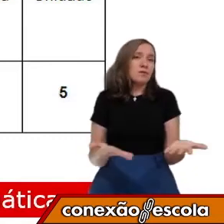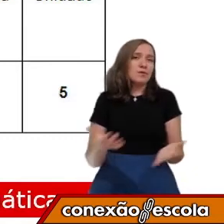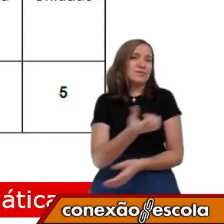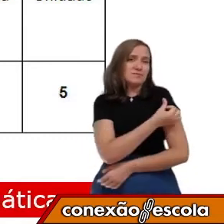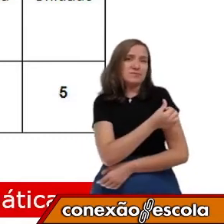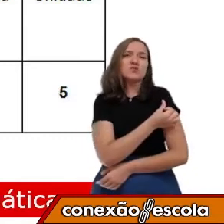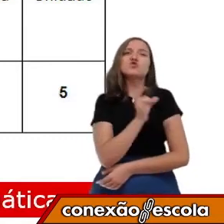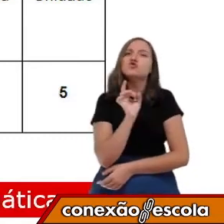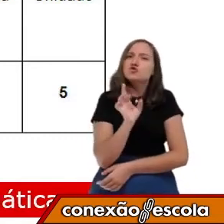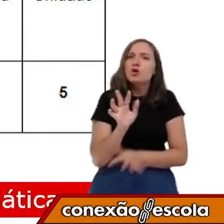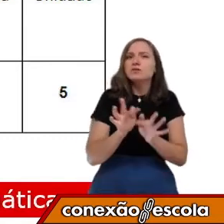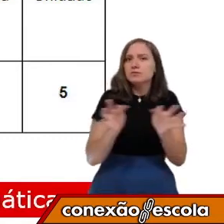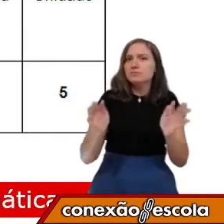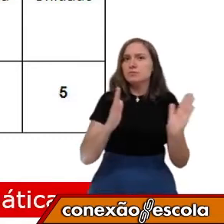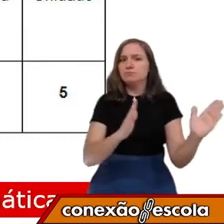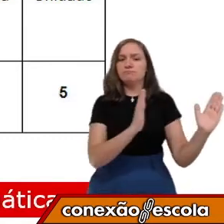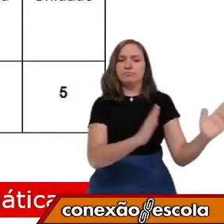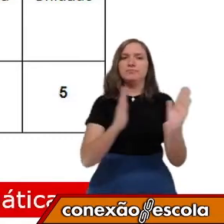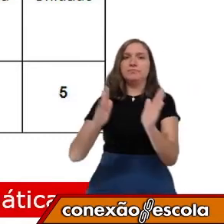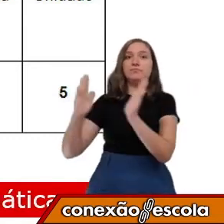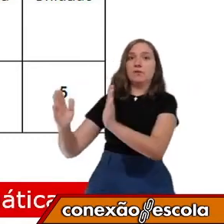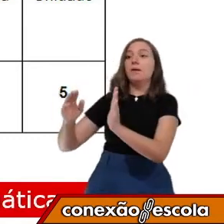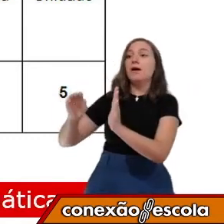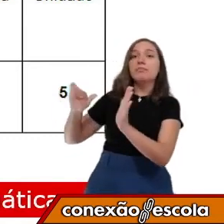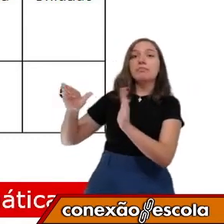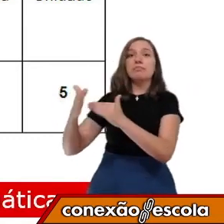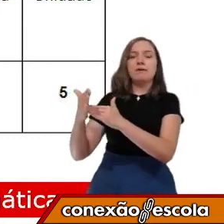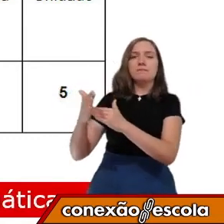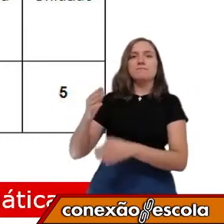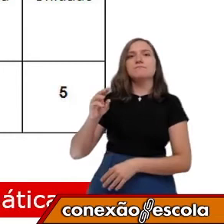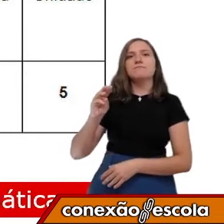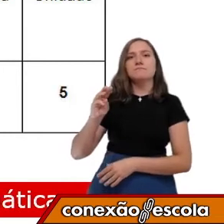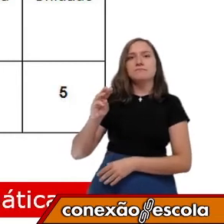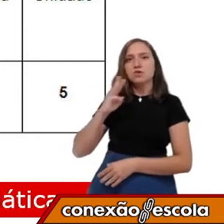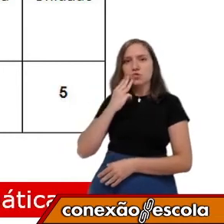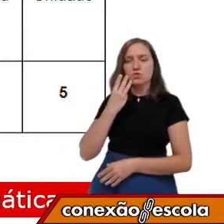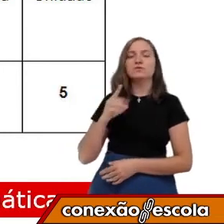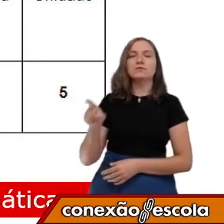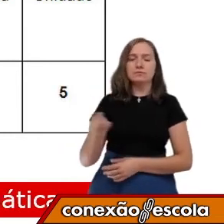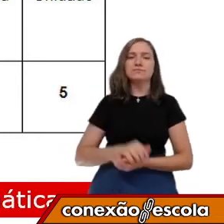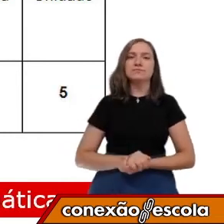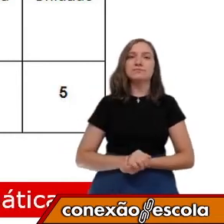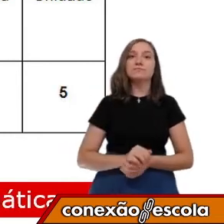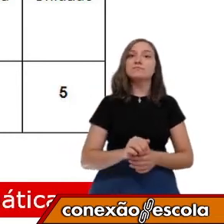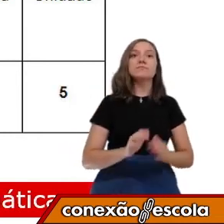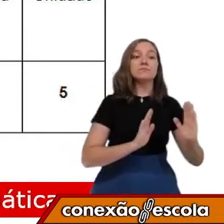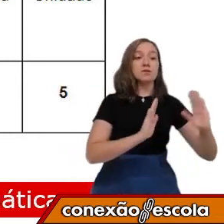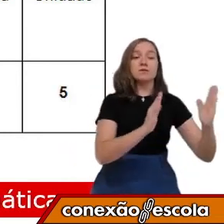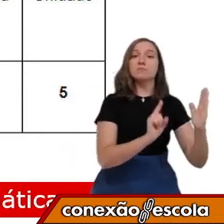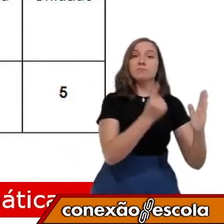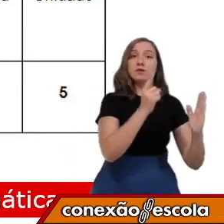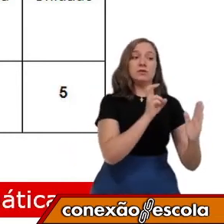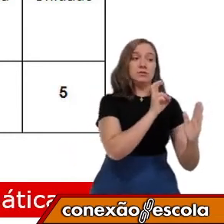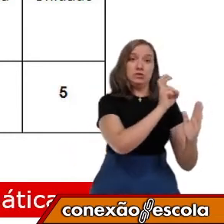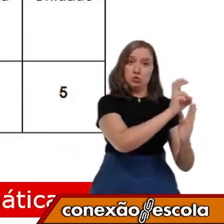chegar até a classe dos milhões. Na primeira ordem, nós temos a unidade, ocupada pelo número 5. Nós temos a